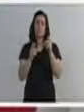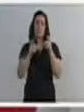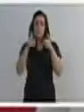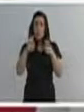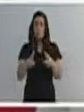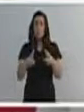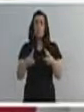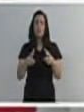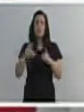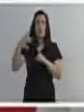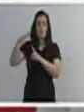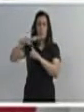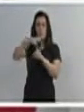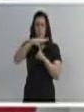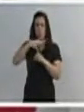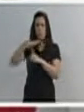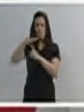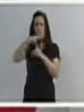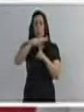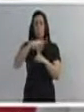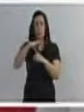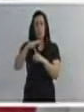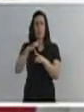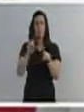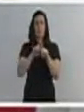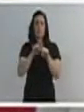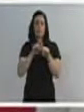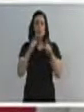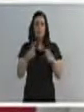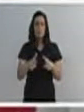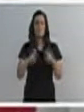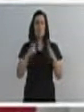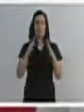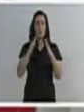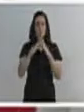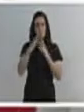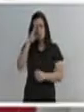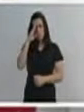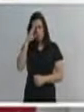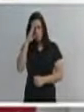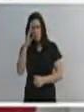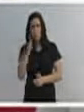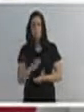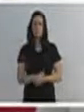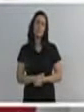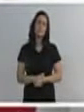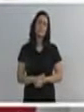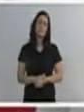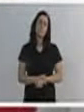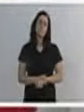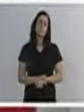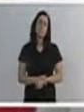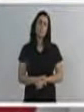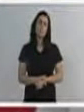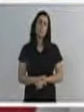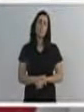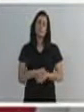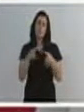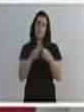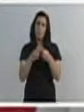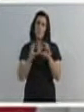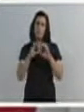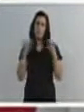junto à sociedade blumenauense, e prestou muito bem, e vocês me conhecem, sabem que a gente aqui é muito crítico nessas razões. O governador está preocupado com a questão da